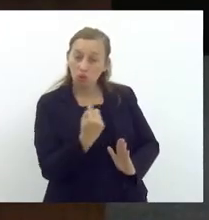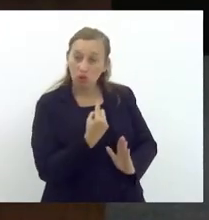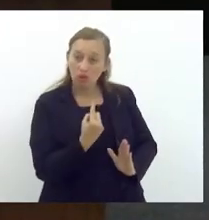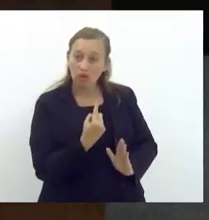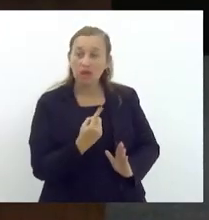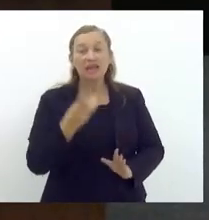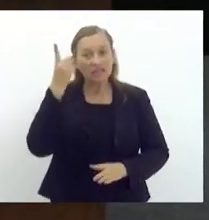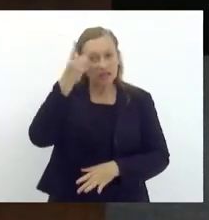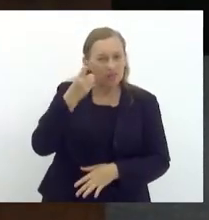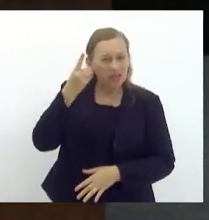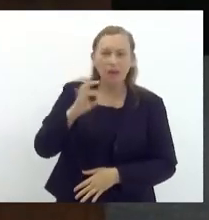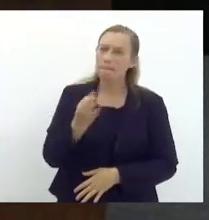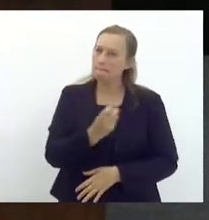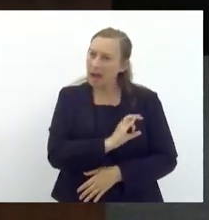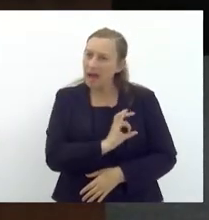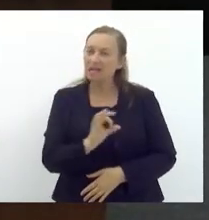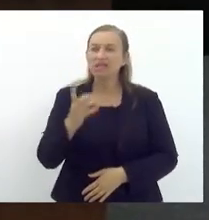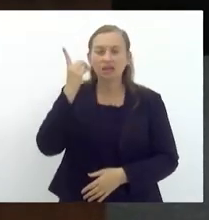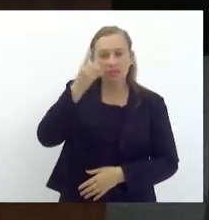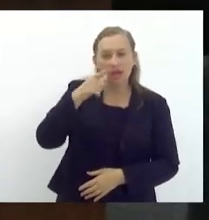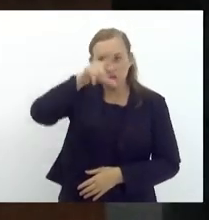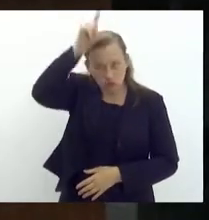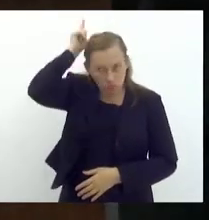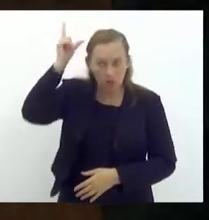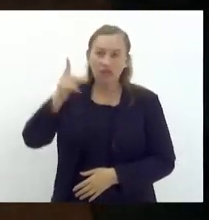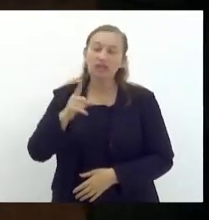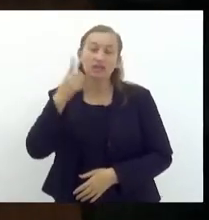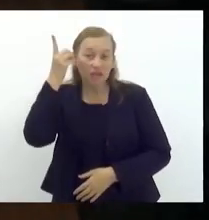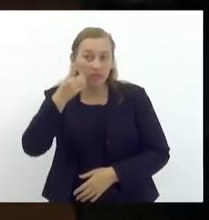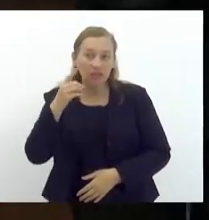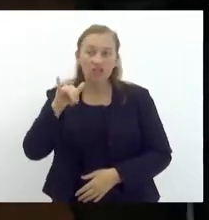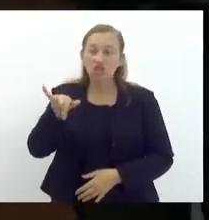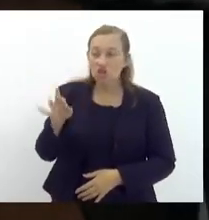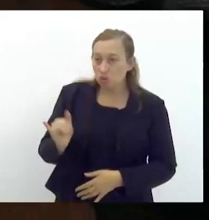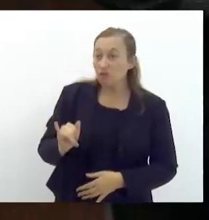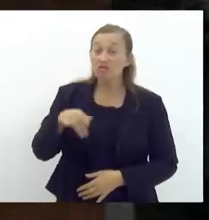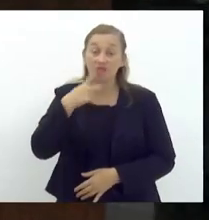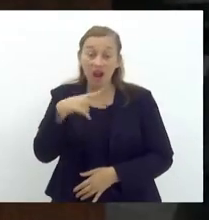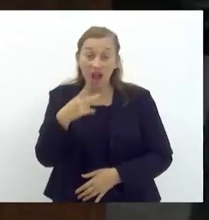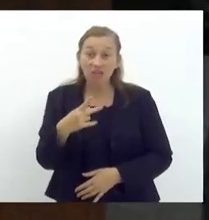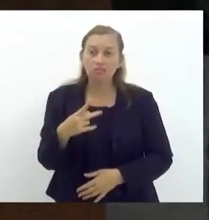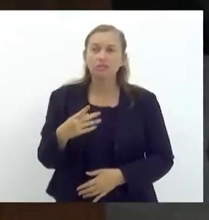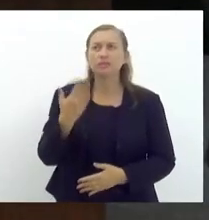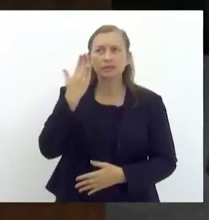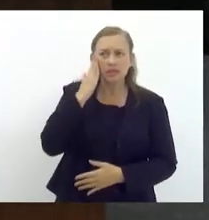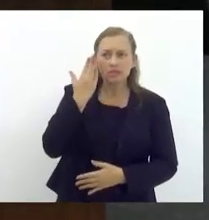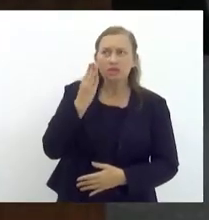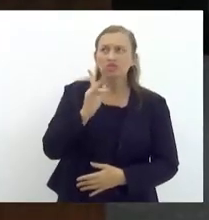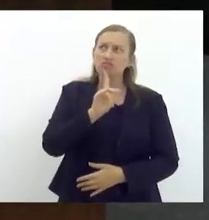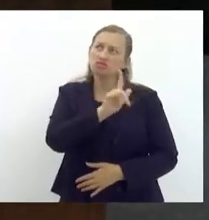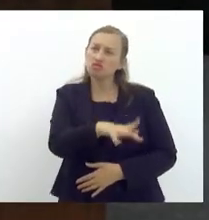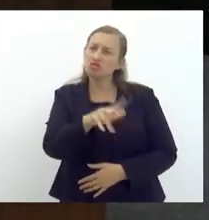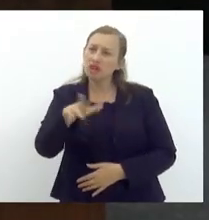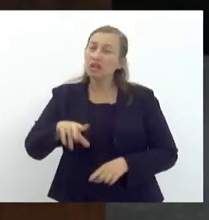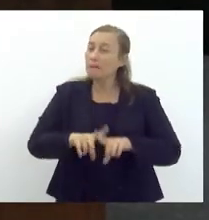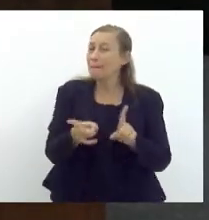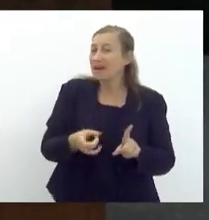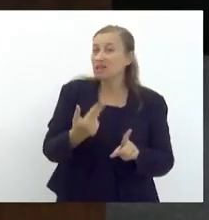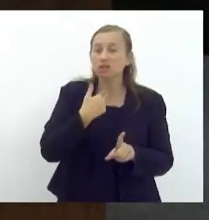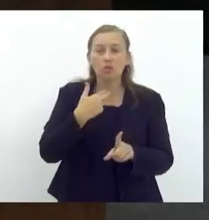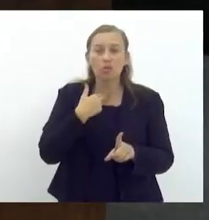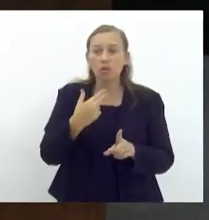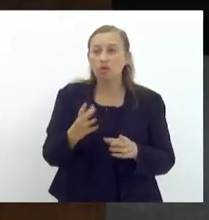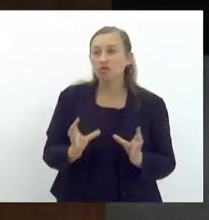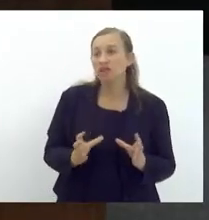deputada Marta Deputado Yuri todos temos falado a gente tem convicções Diverge mas ninguém pode fazer